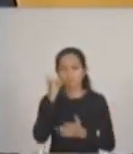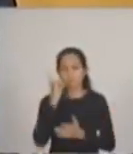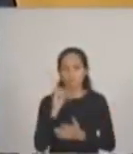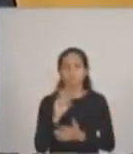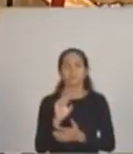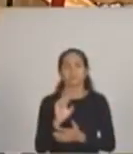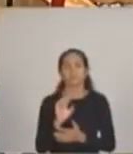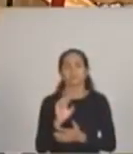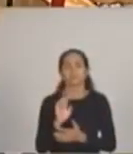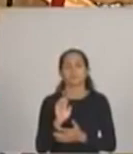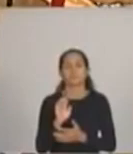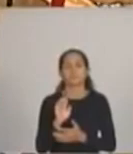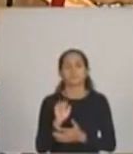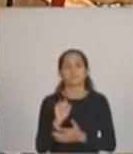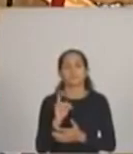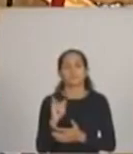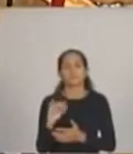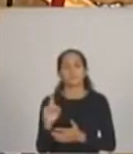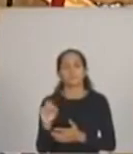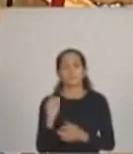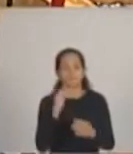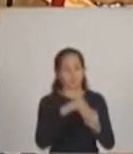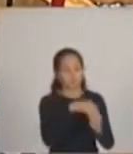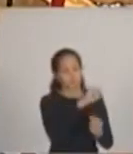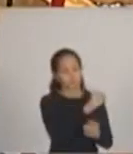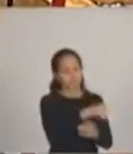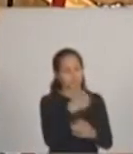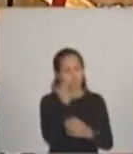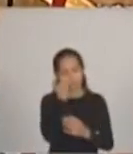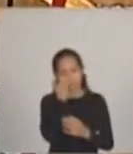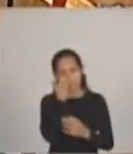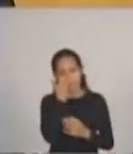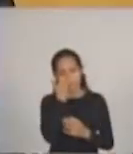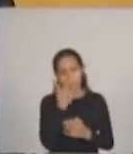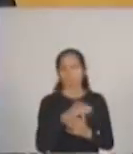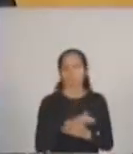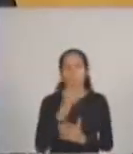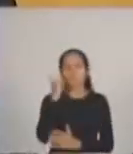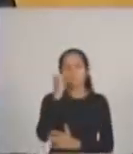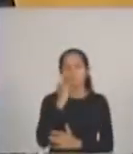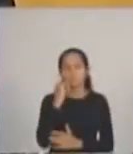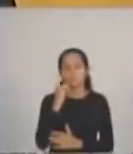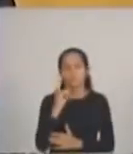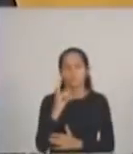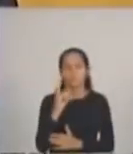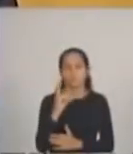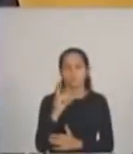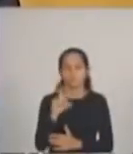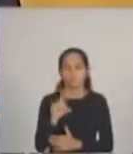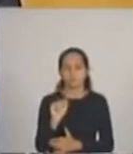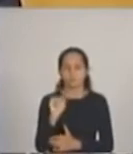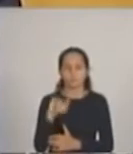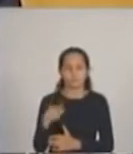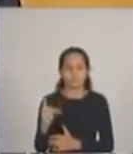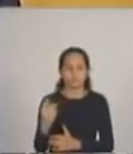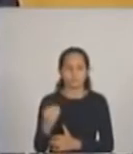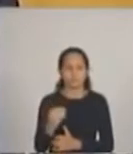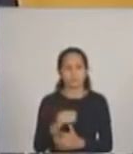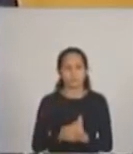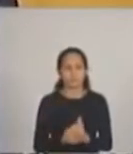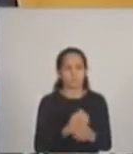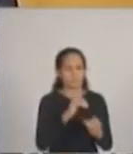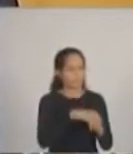Voto sim, senhor presidente. Vota sim. Deputado Alexandre Chambinho. Voto sim, senhor presidente. Vota